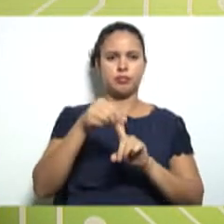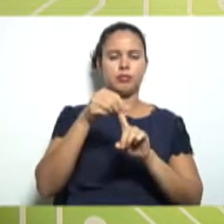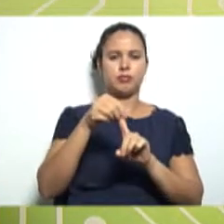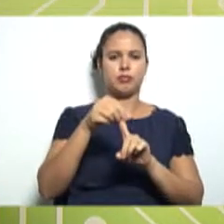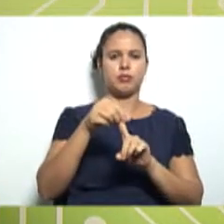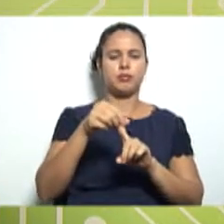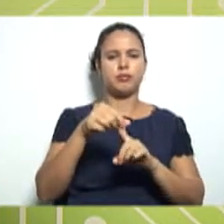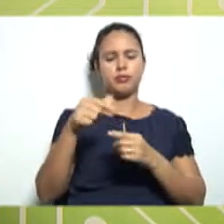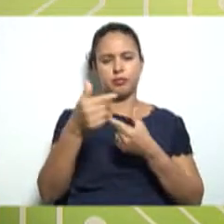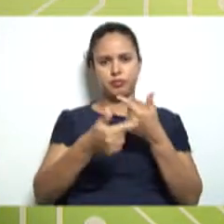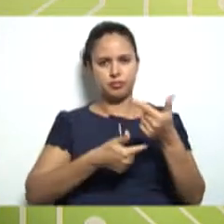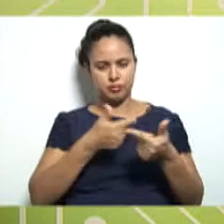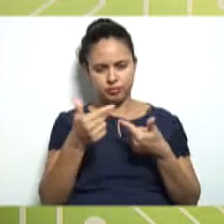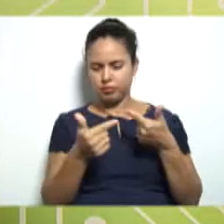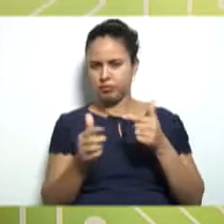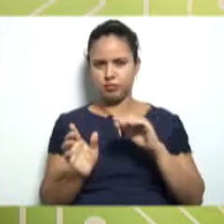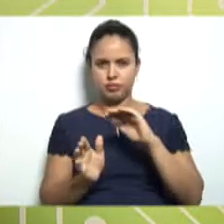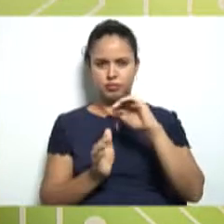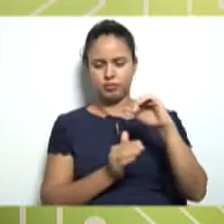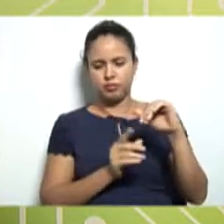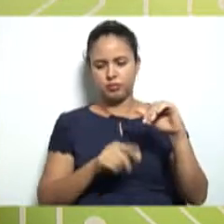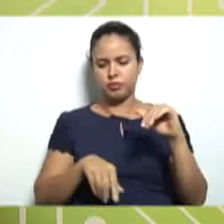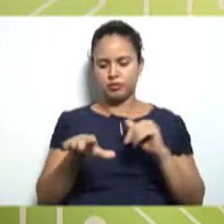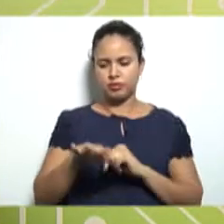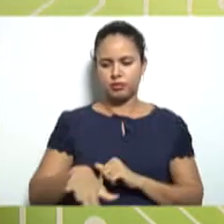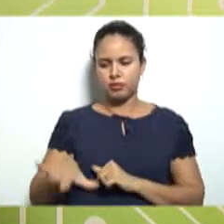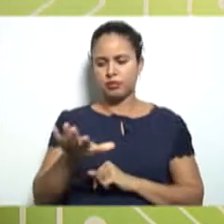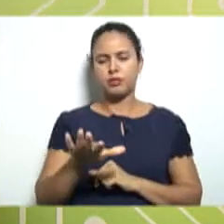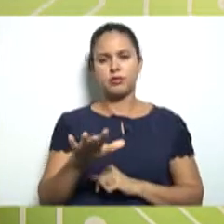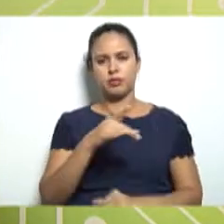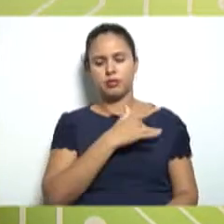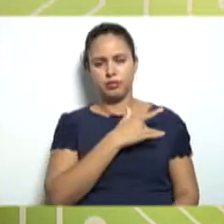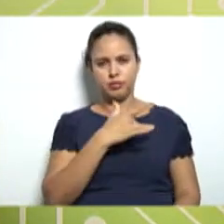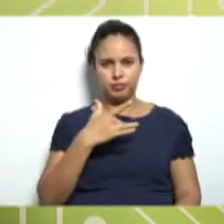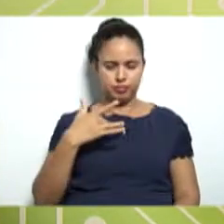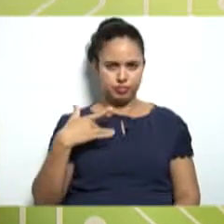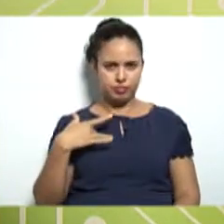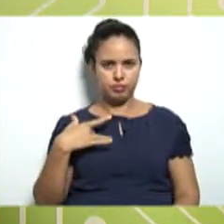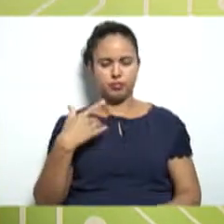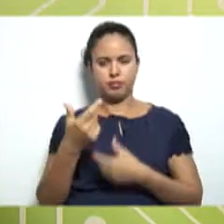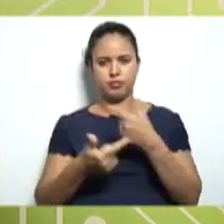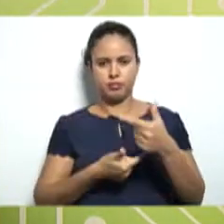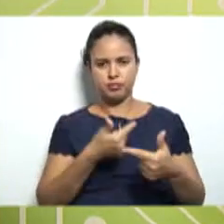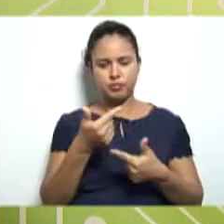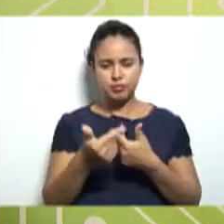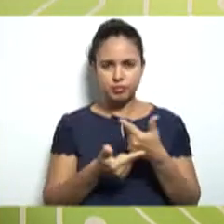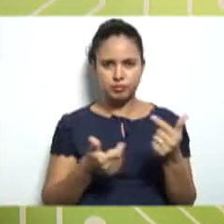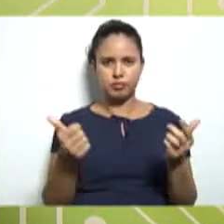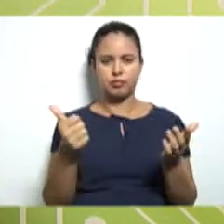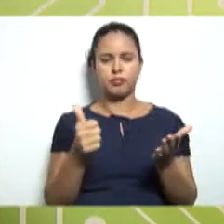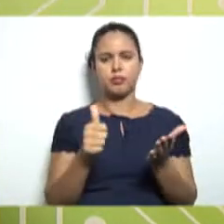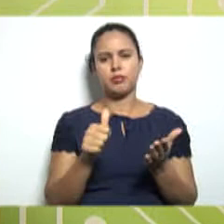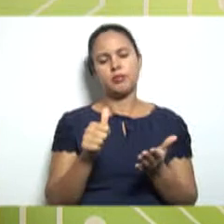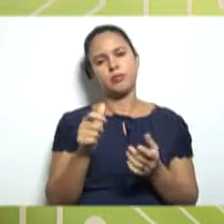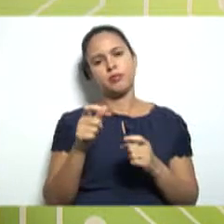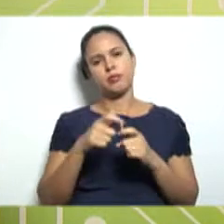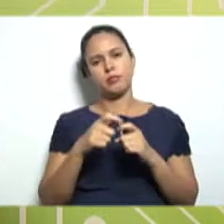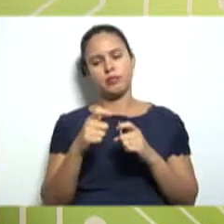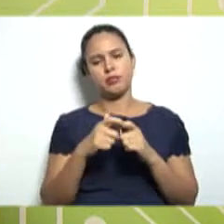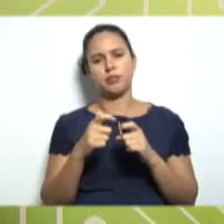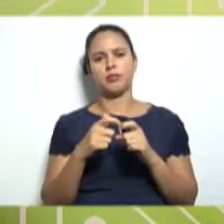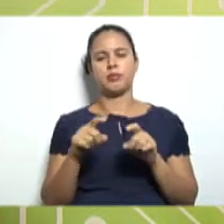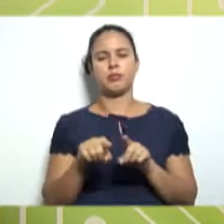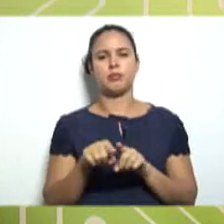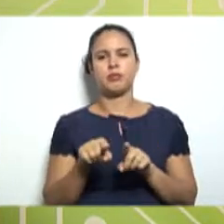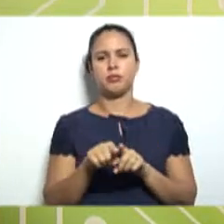do trabalho. A gente tem o ramo da saúde que cuida bem dessa questão do trabalho médico, do trabalho dentista, do